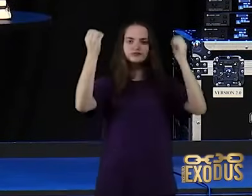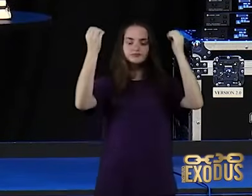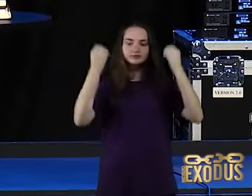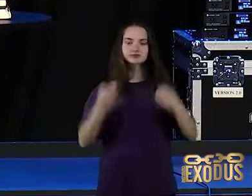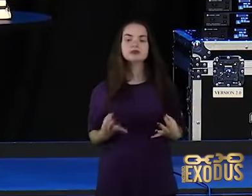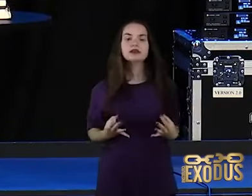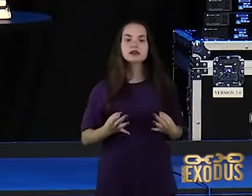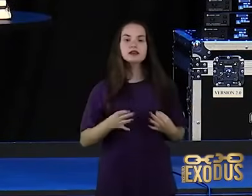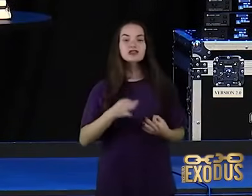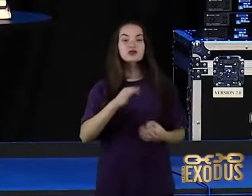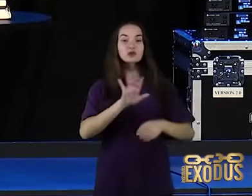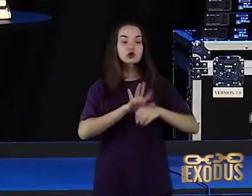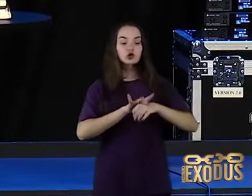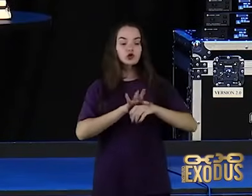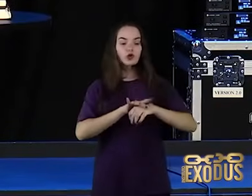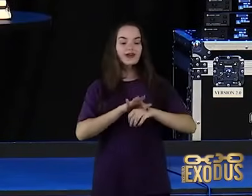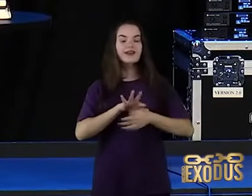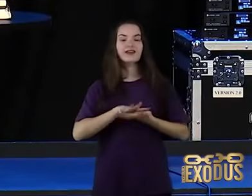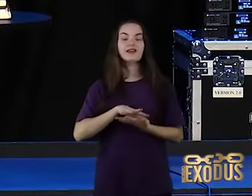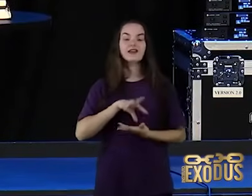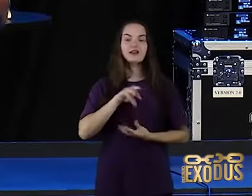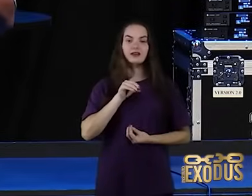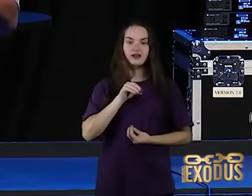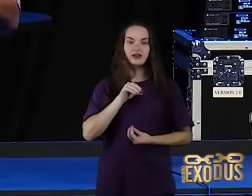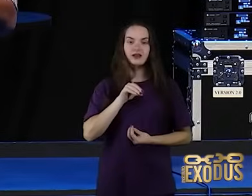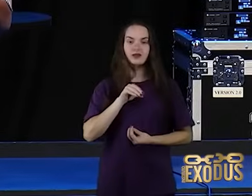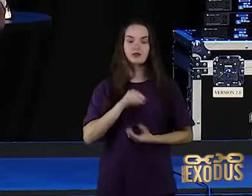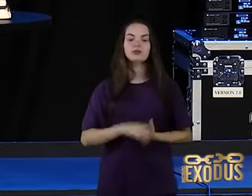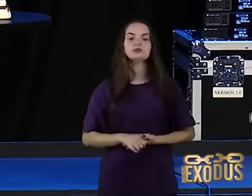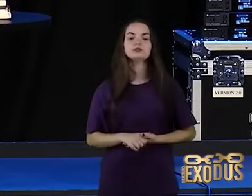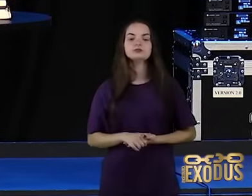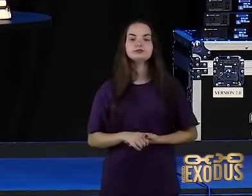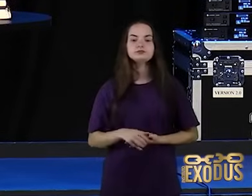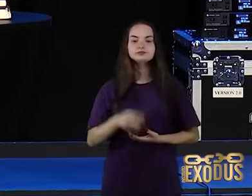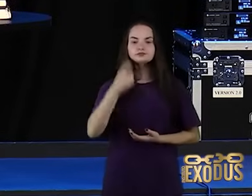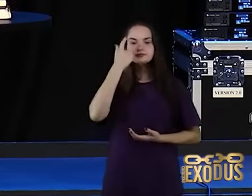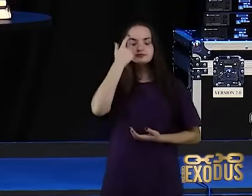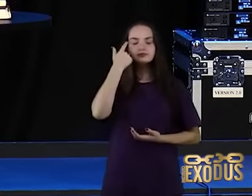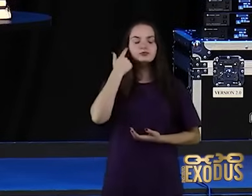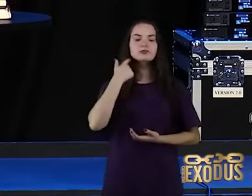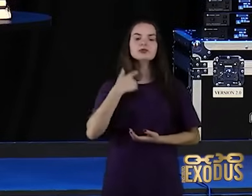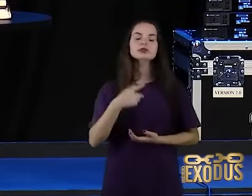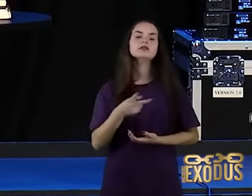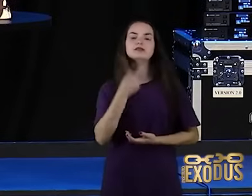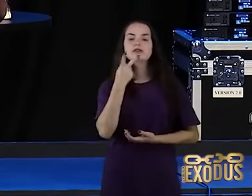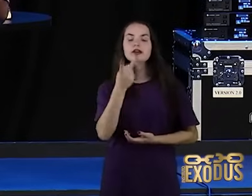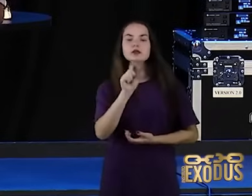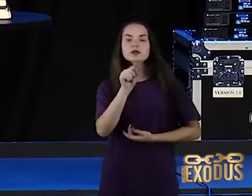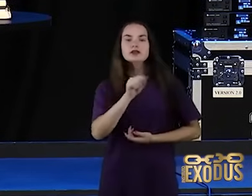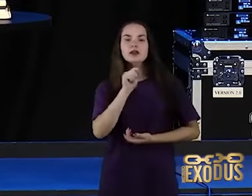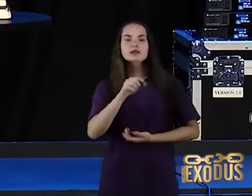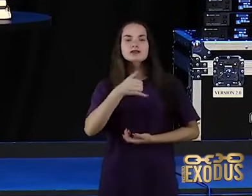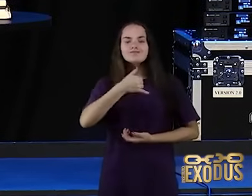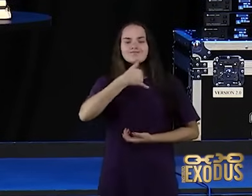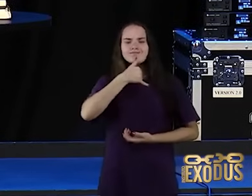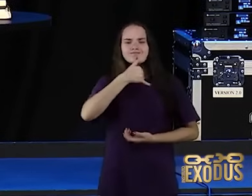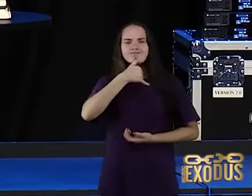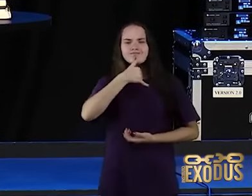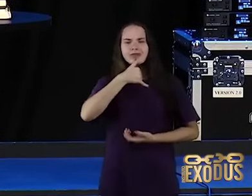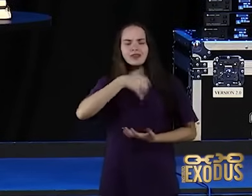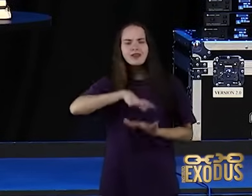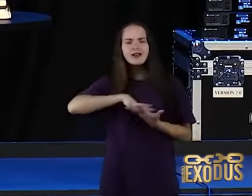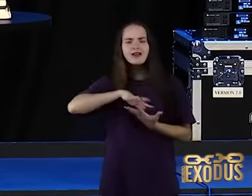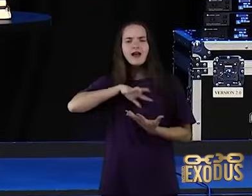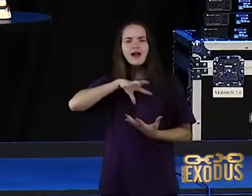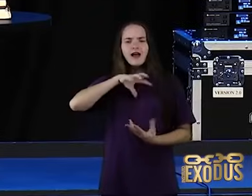doenças da Alma Salmo 42 salmista diz porque está entristecida porque está batido a minha alma